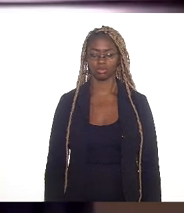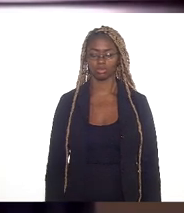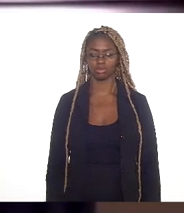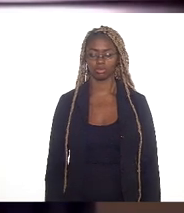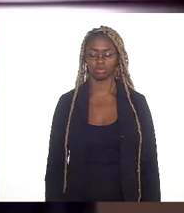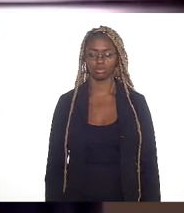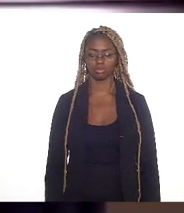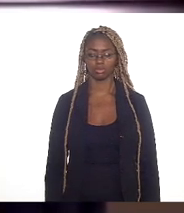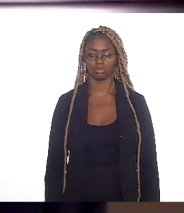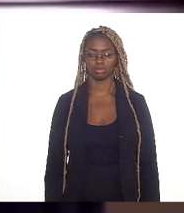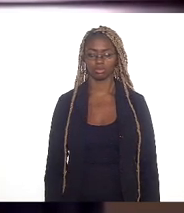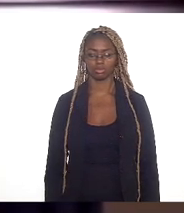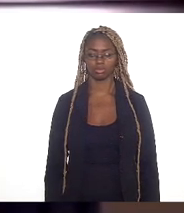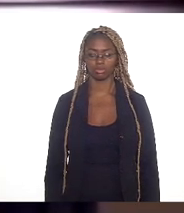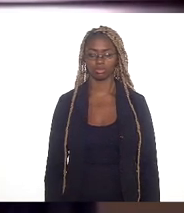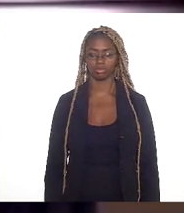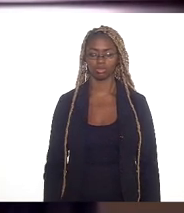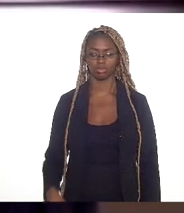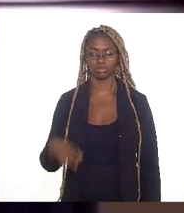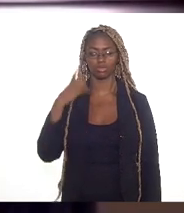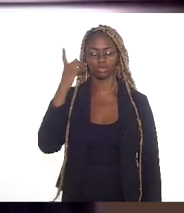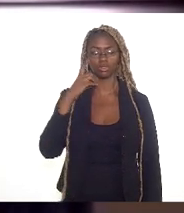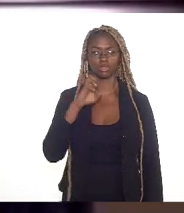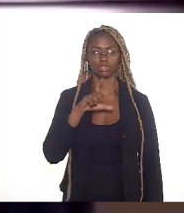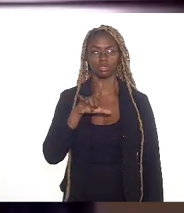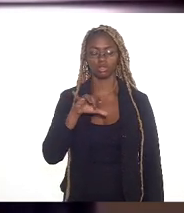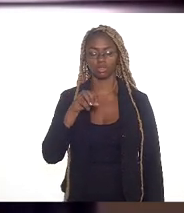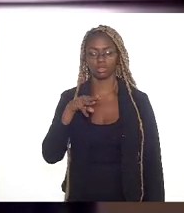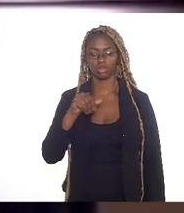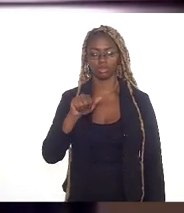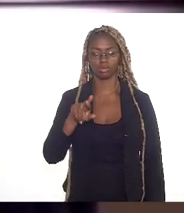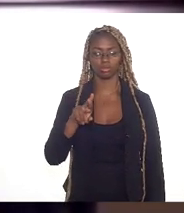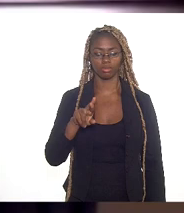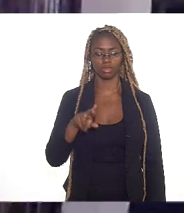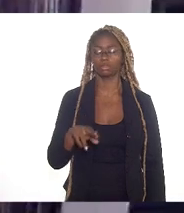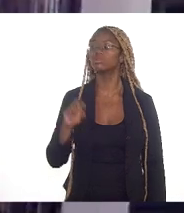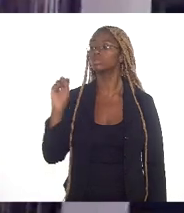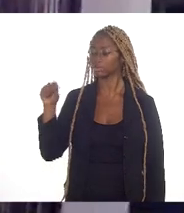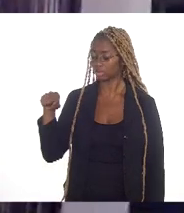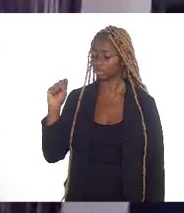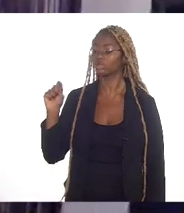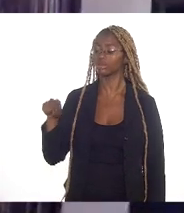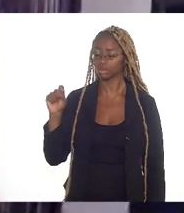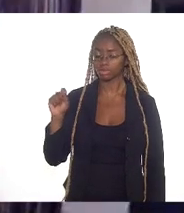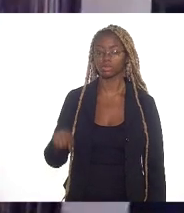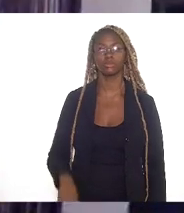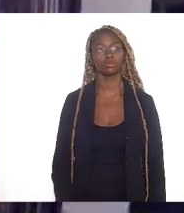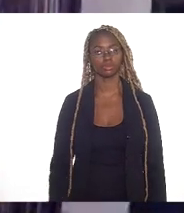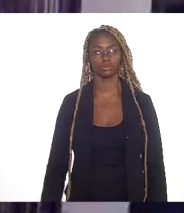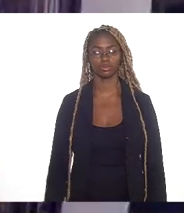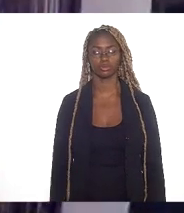Deputado doutor Deodalto. Deputado Eliomar Coelho. Voto sim, presidente.